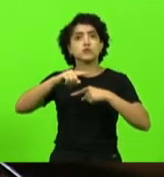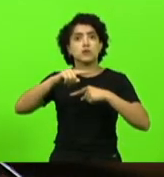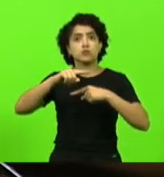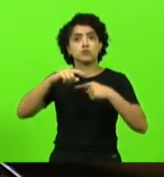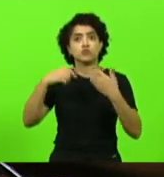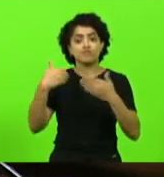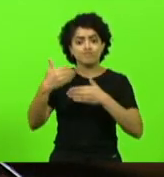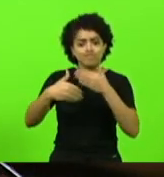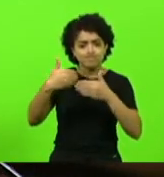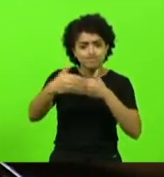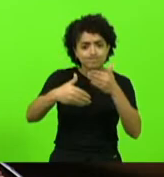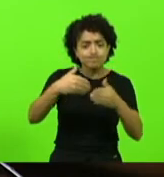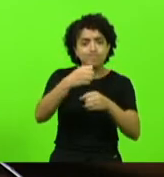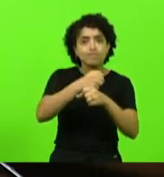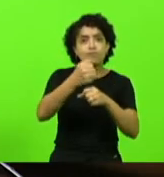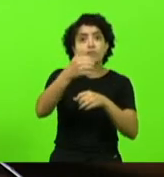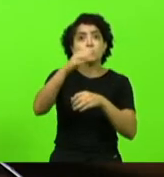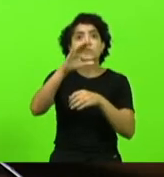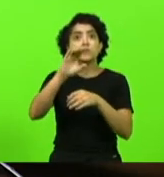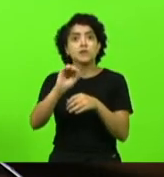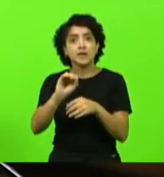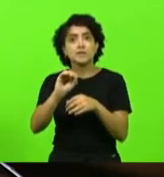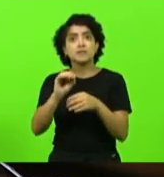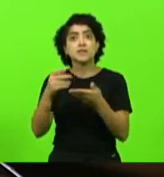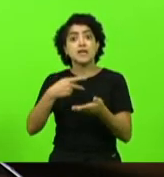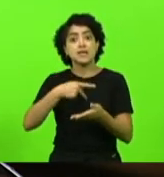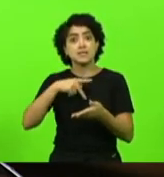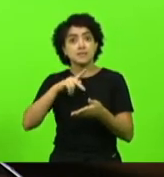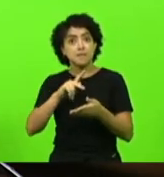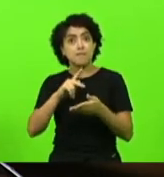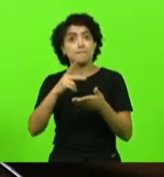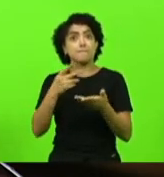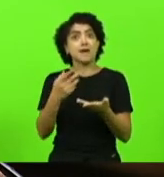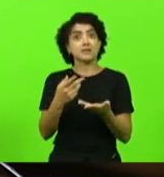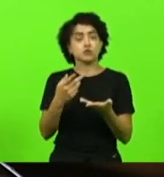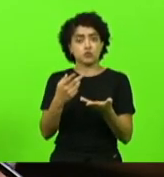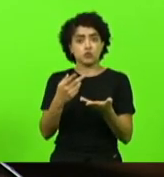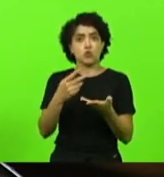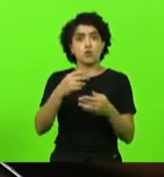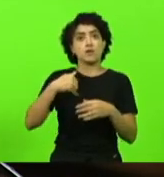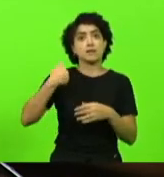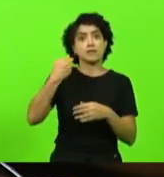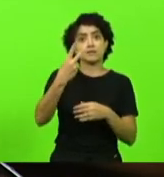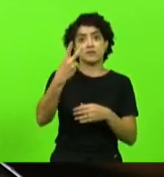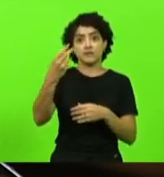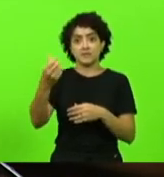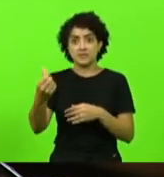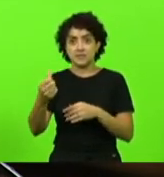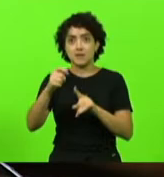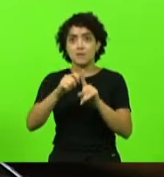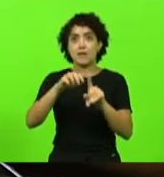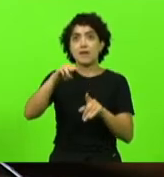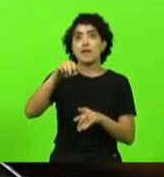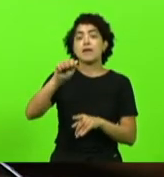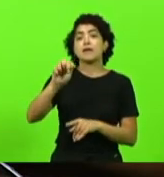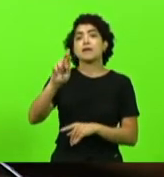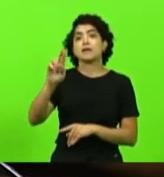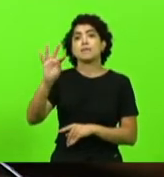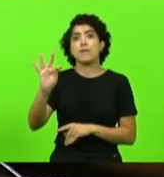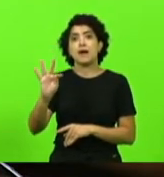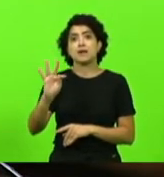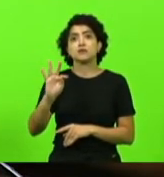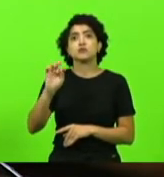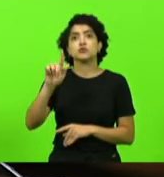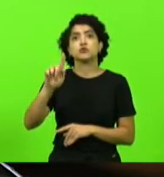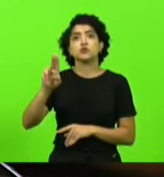próximos 10 anos. Esse pastor batista de 26 anos era Martin Luther King. E, junto com Rosa Parks,